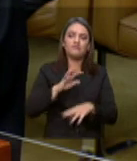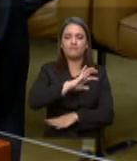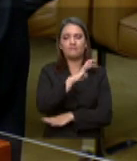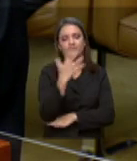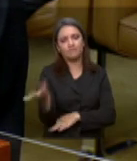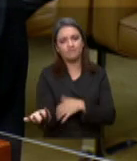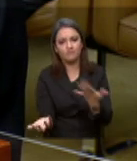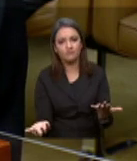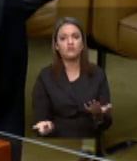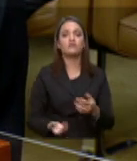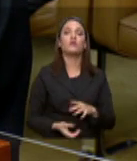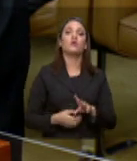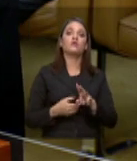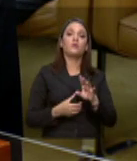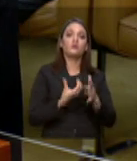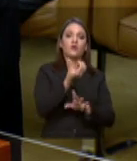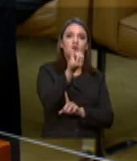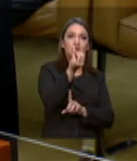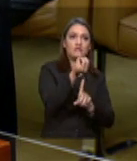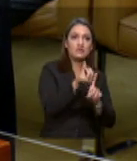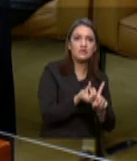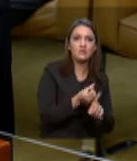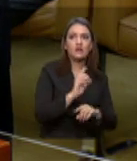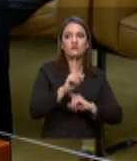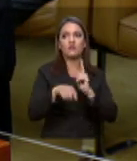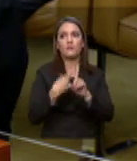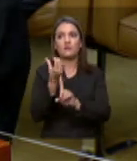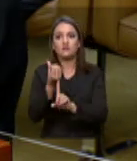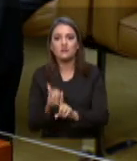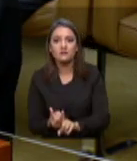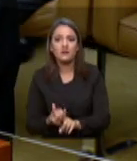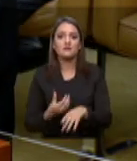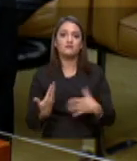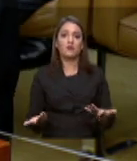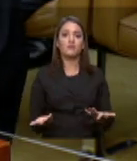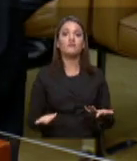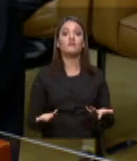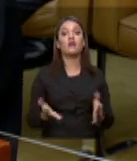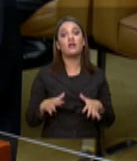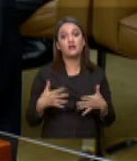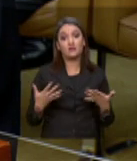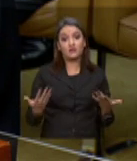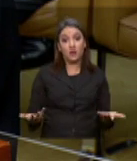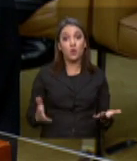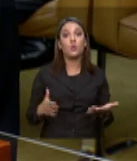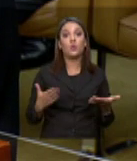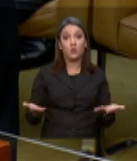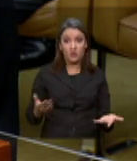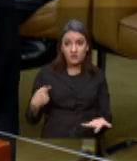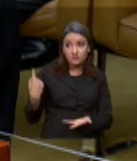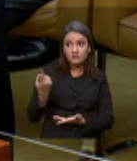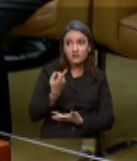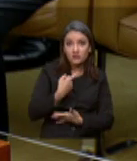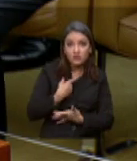6 meses, aplicado em outros 6 meses, e, como diz o ditado popular, quem planta, colhe, né.